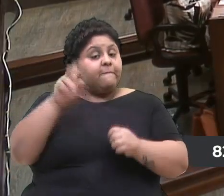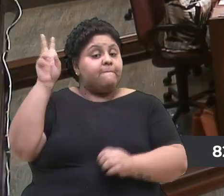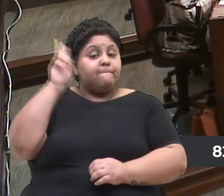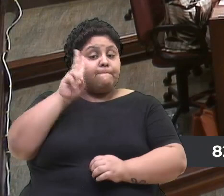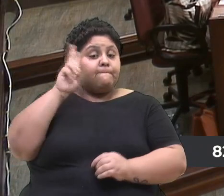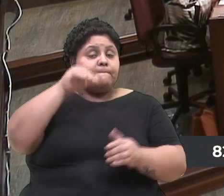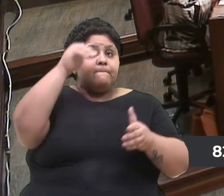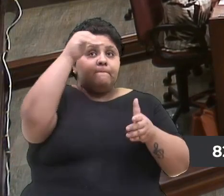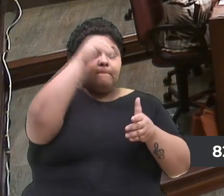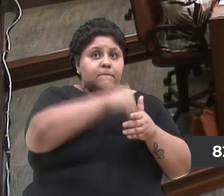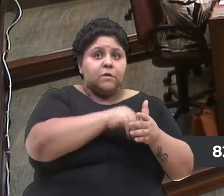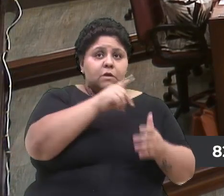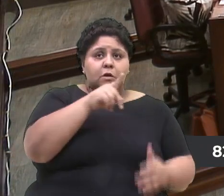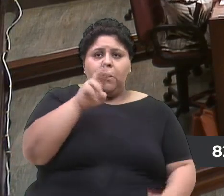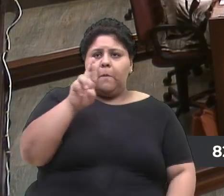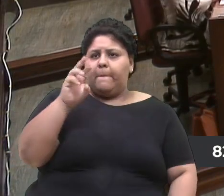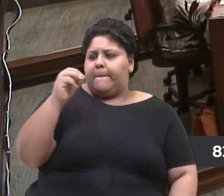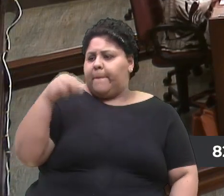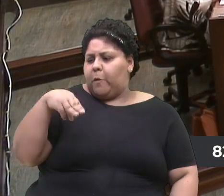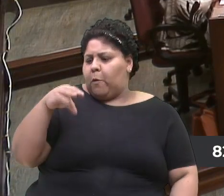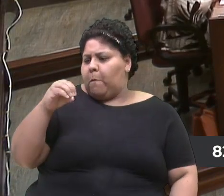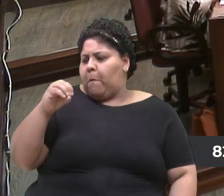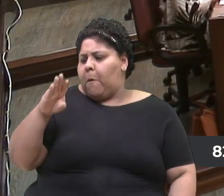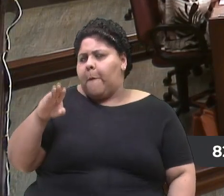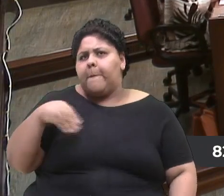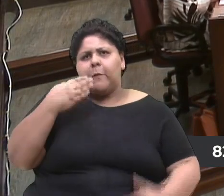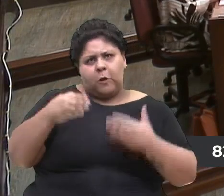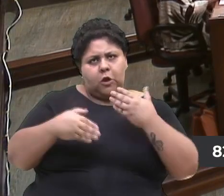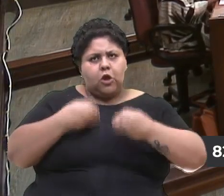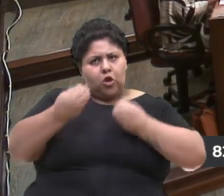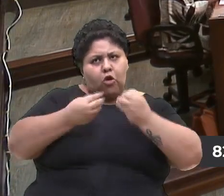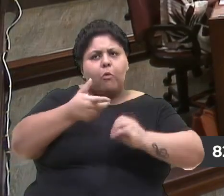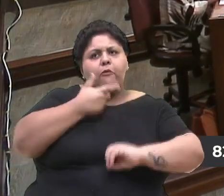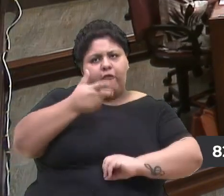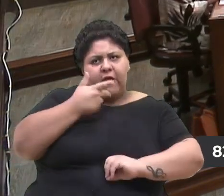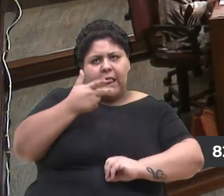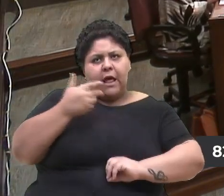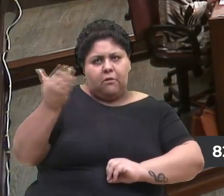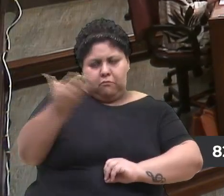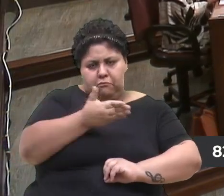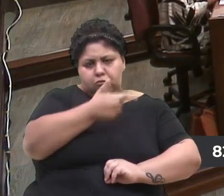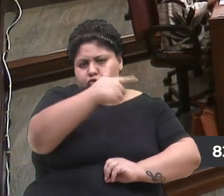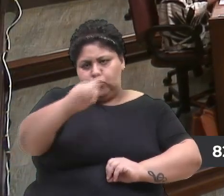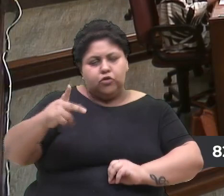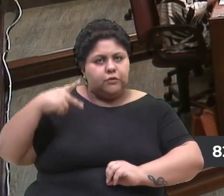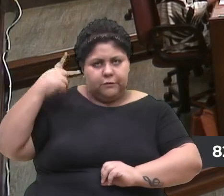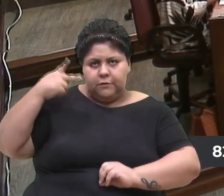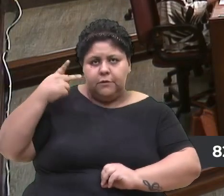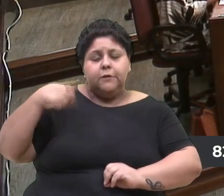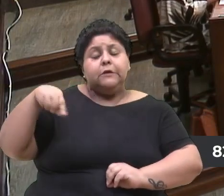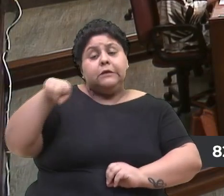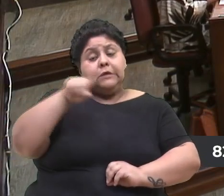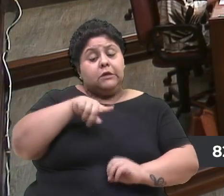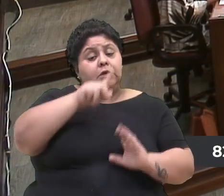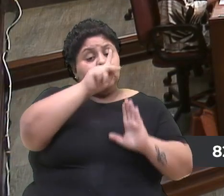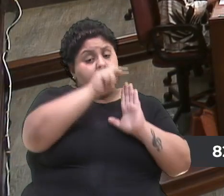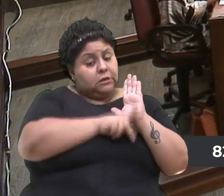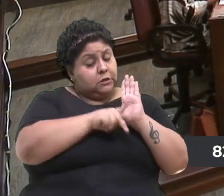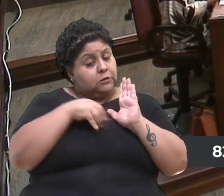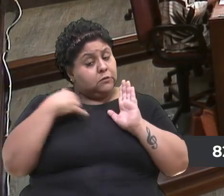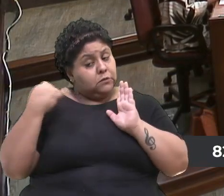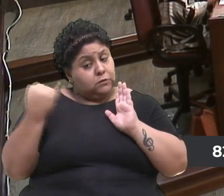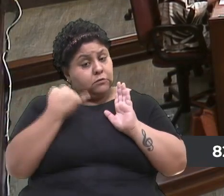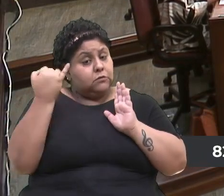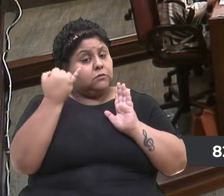MOB. E como foi dito para todos aqueles que me antecederam, é um projeto importantíssimo, tal qual um